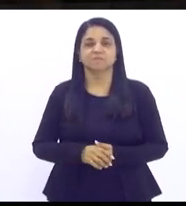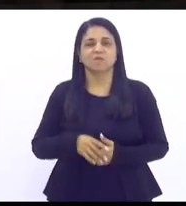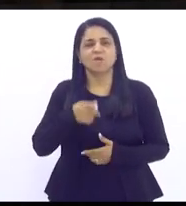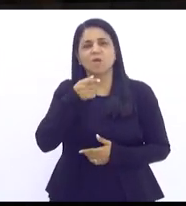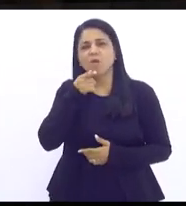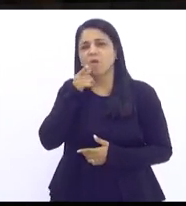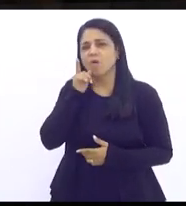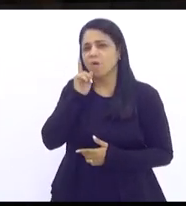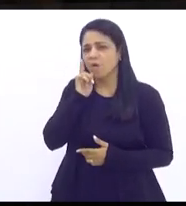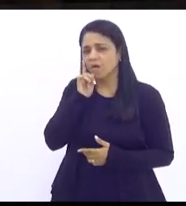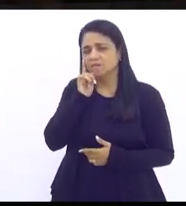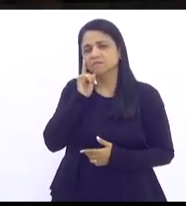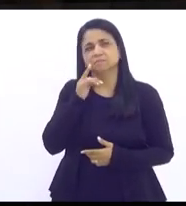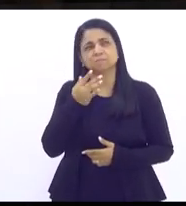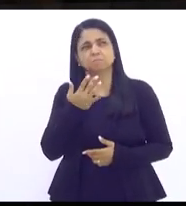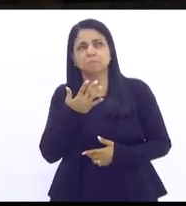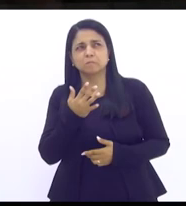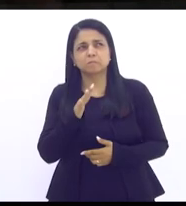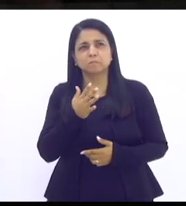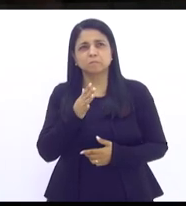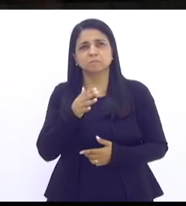ontem, por volta das